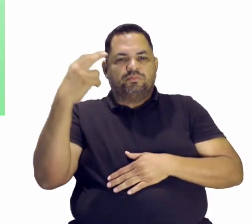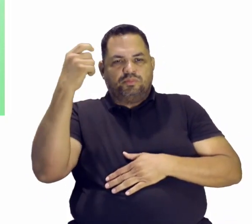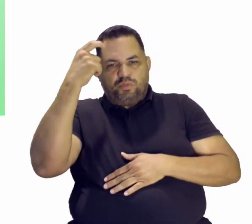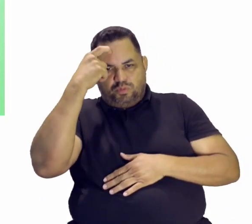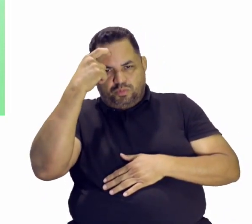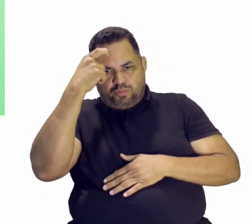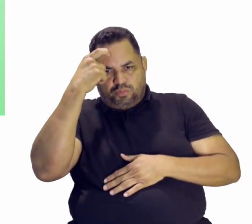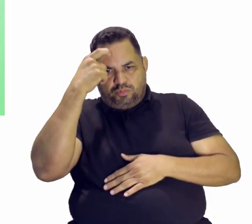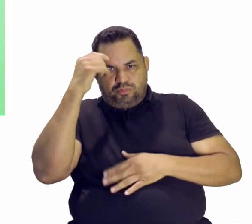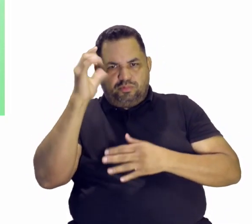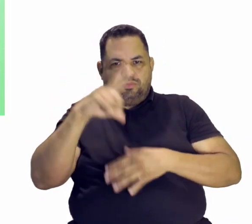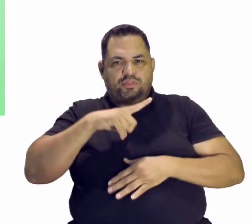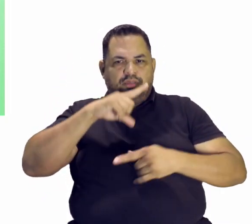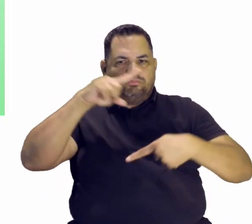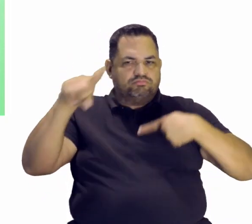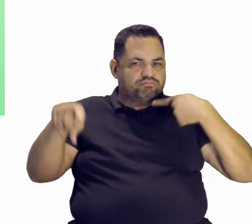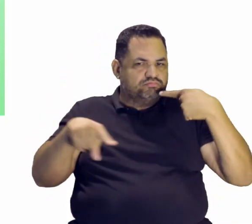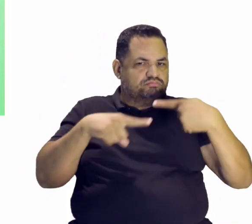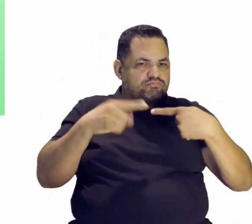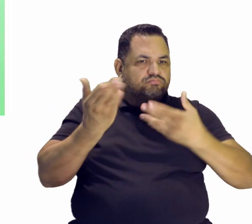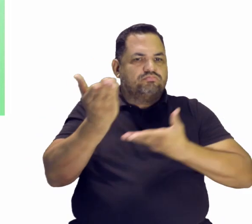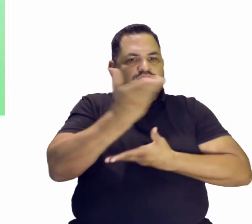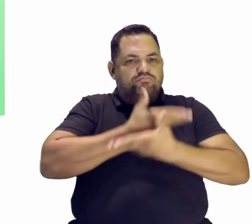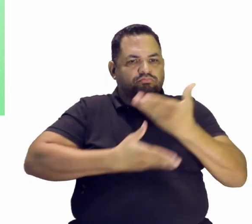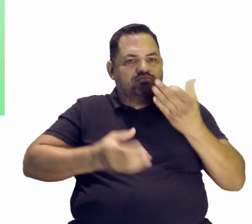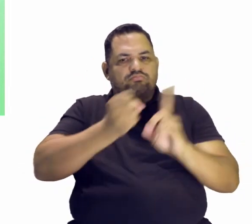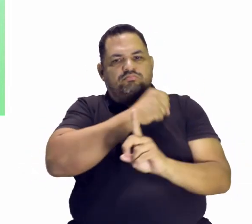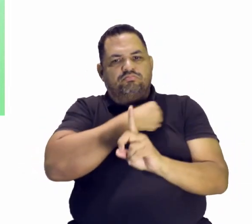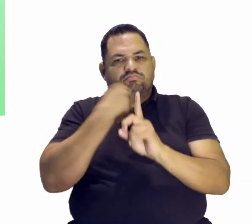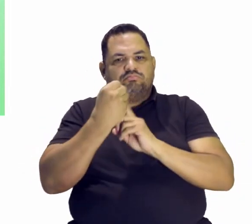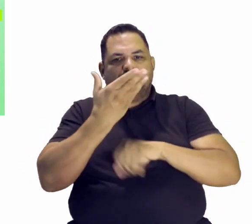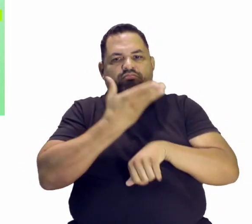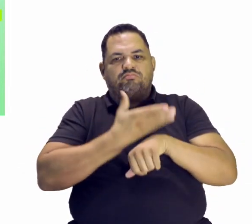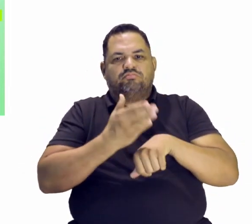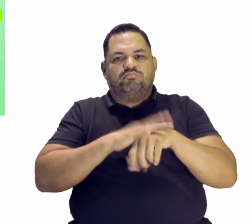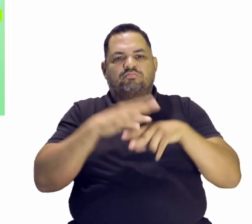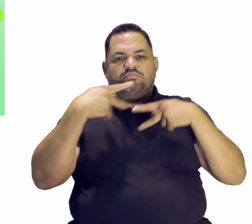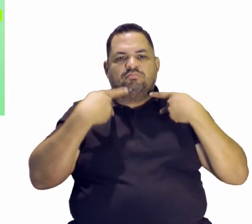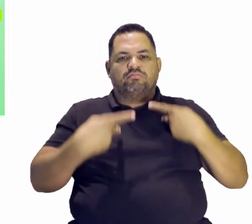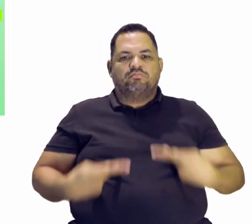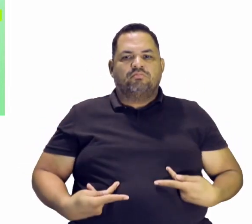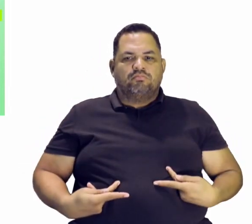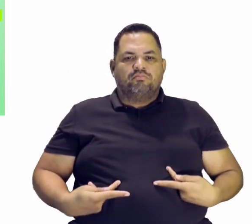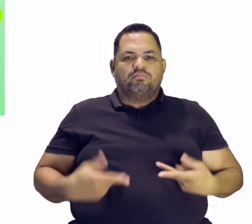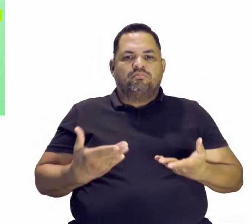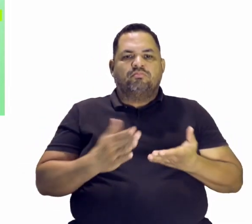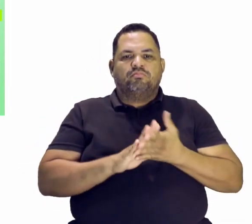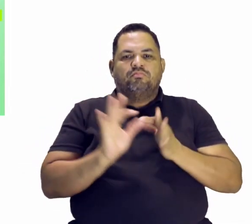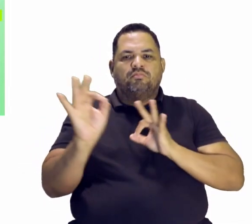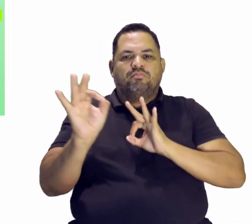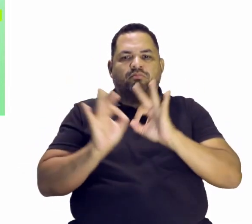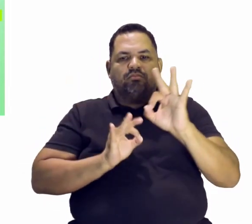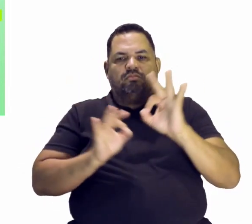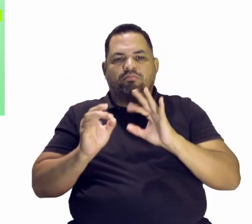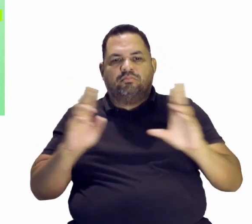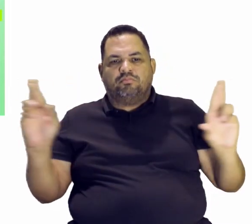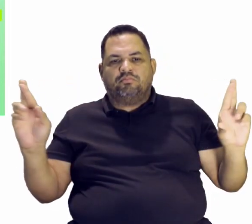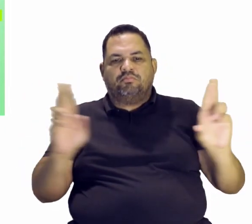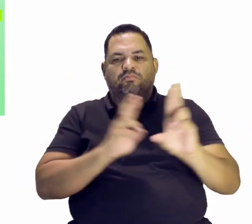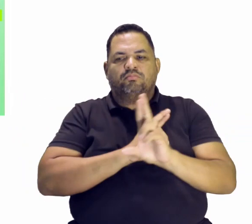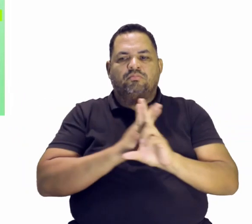e intencional para interagir socialmente com práticas corporais, de modo a